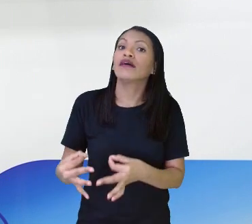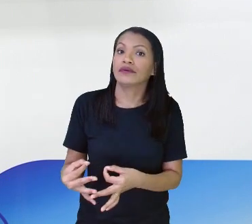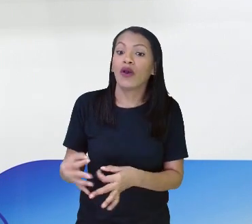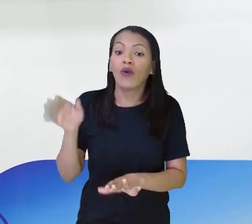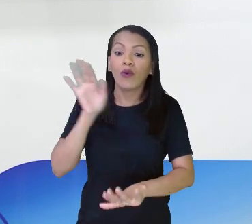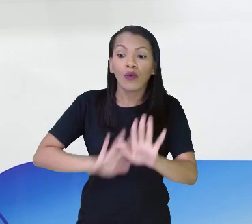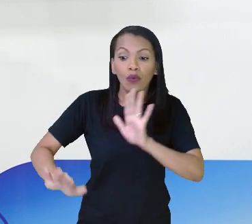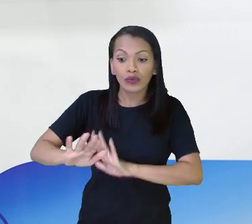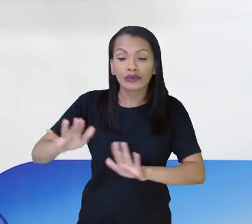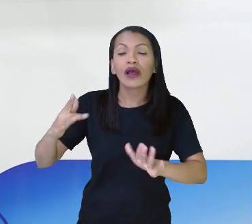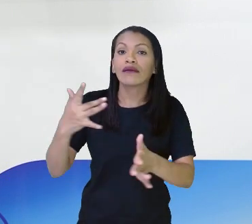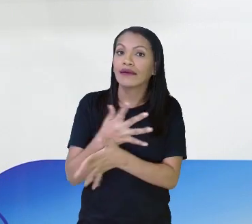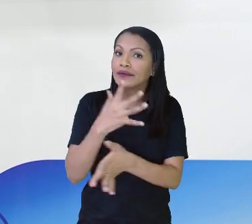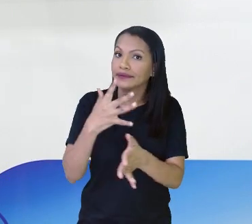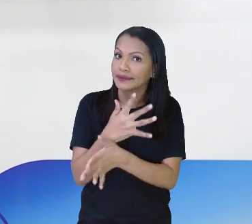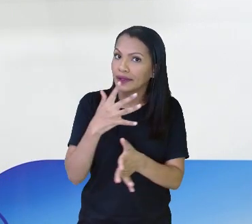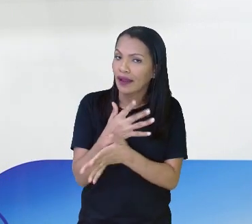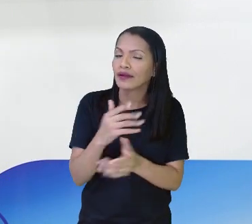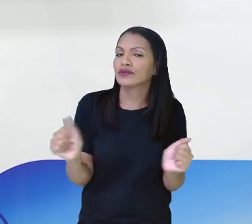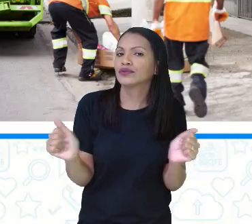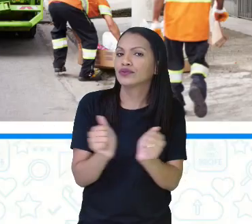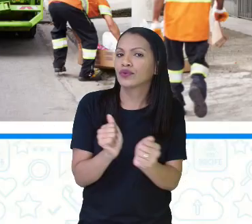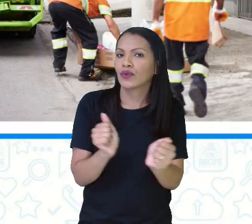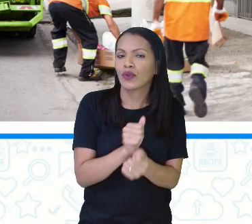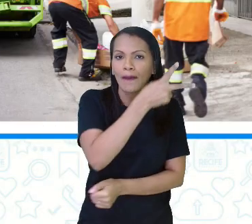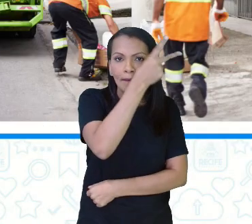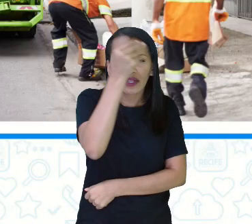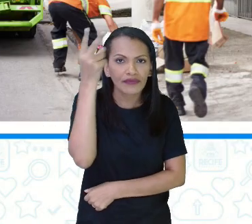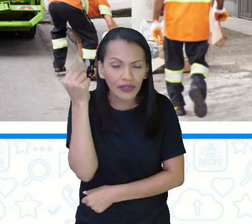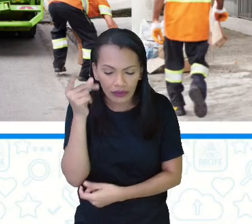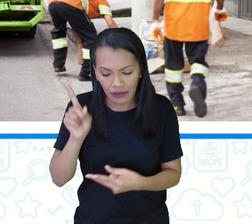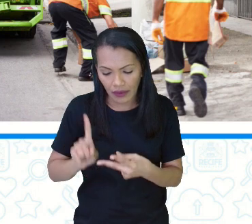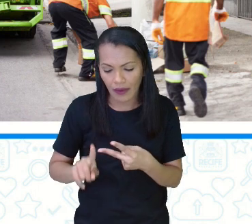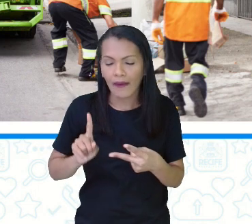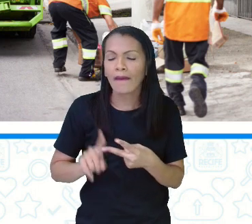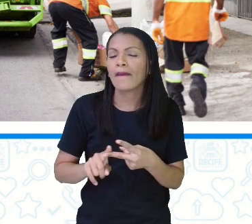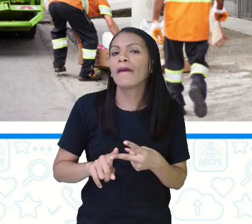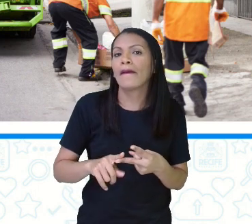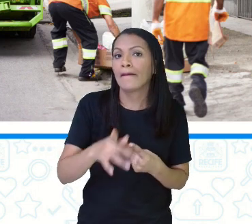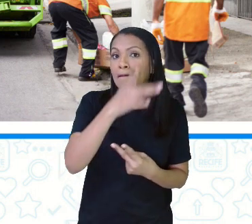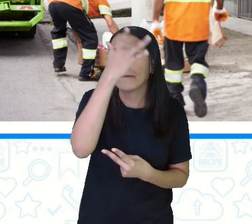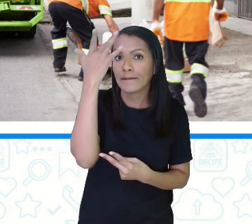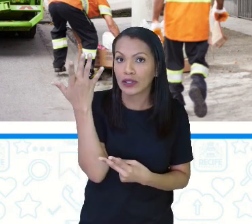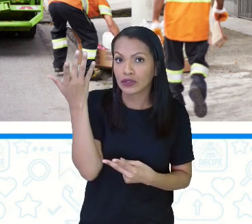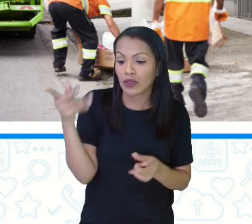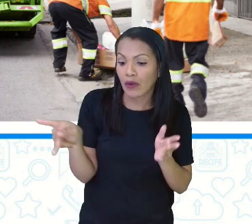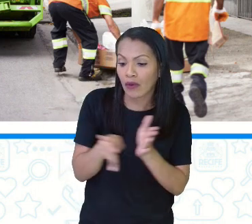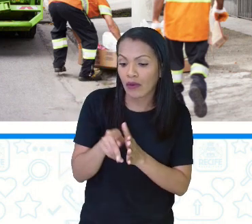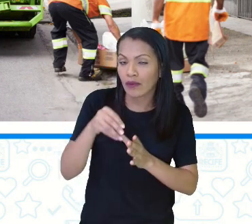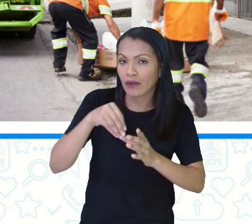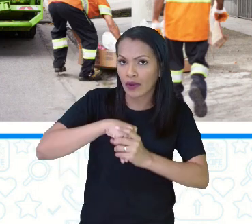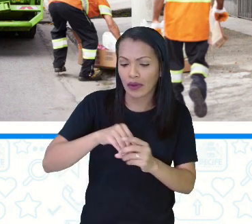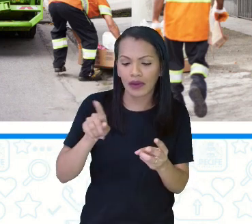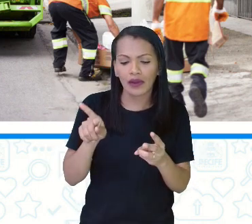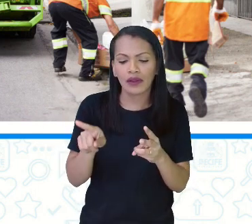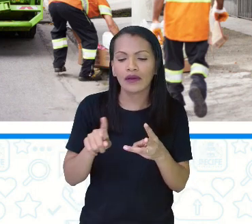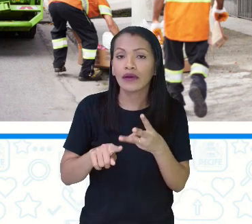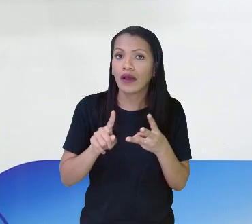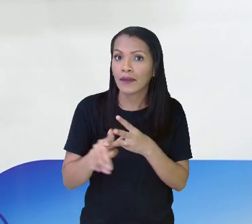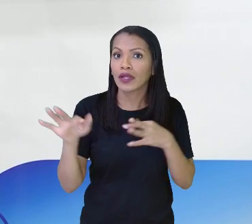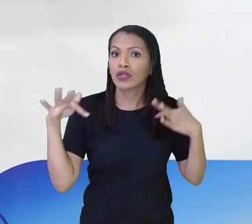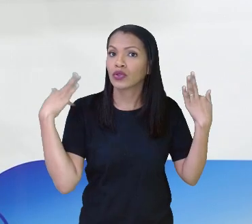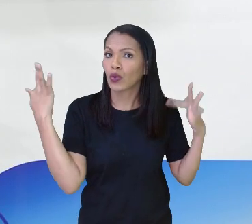trabalho conjunto entre a prefeitura, os moradores, as empresas e os turistas que passam pelo